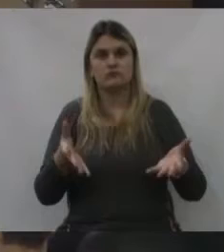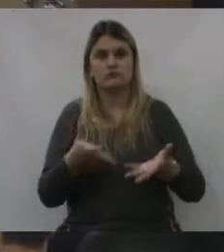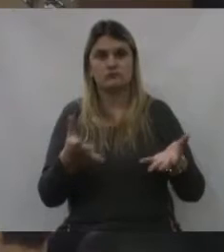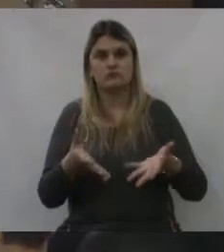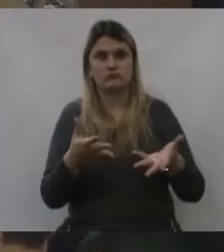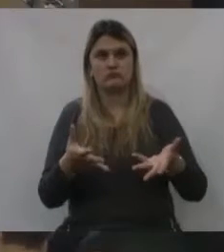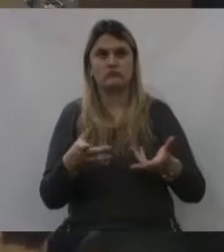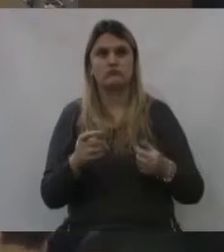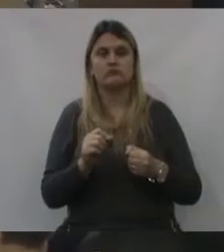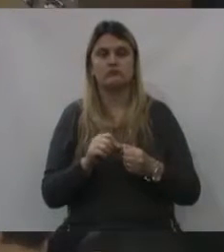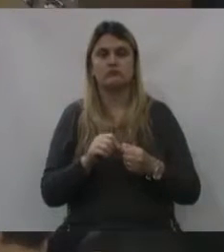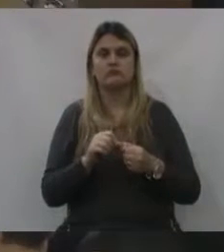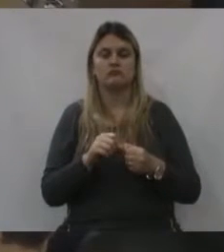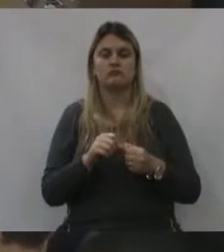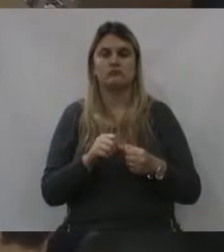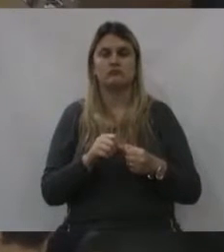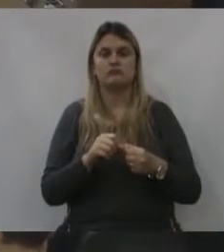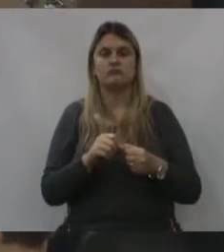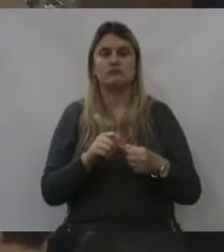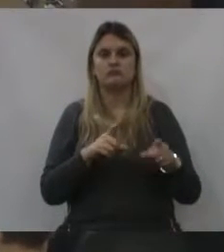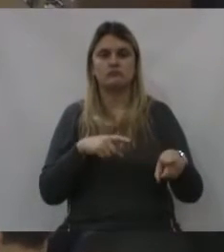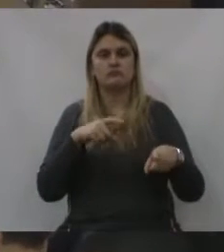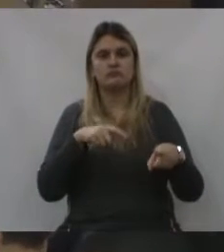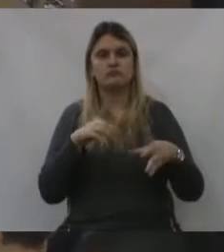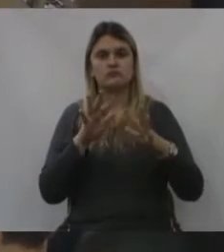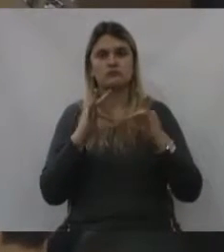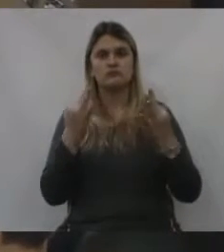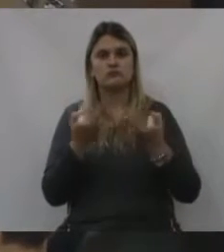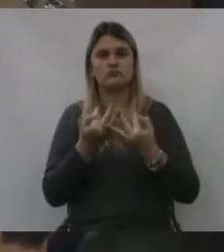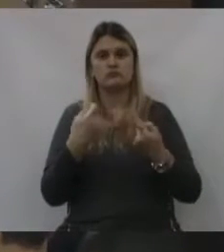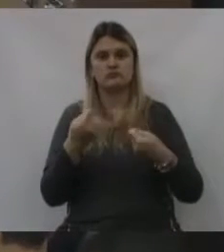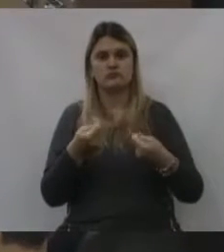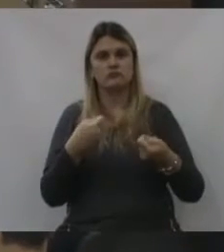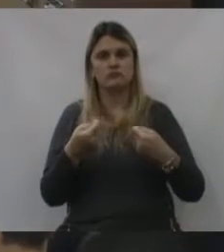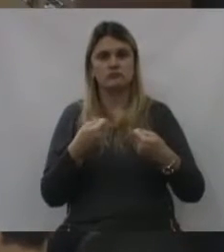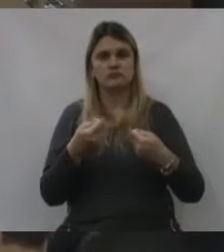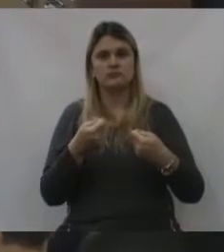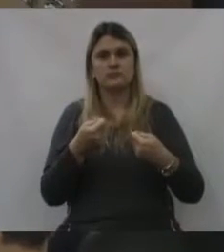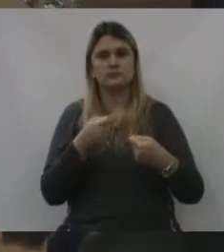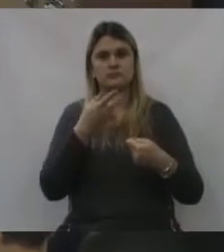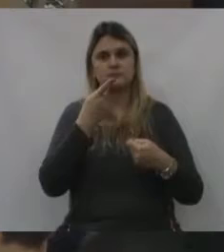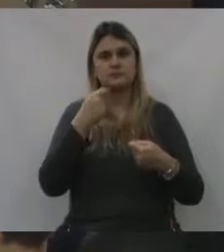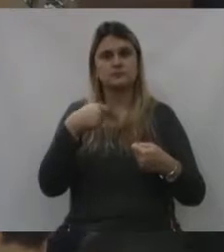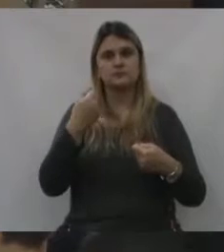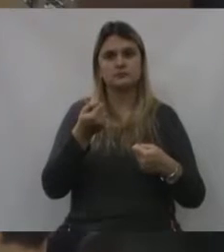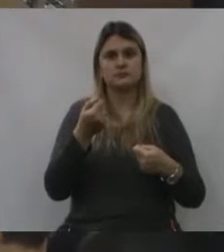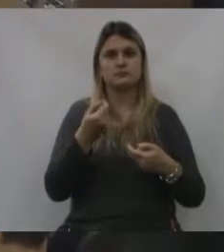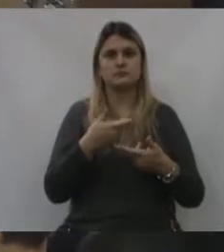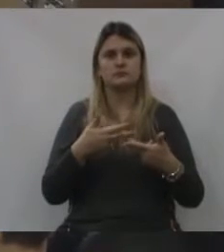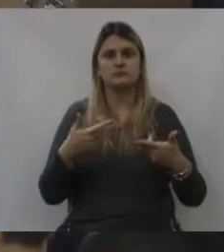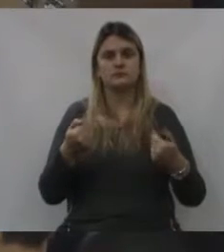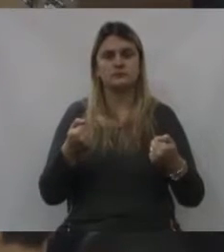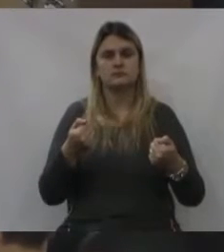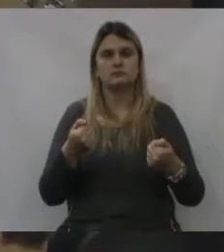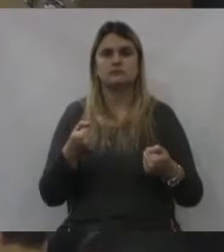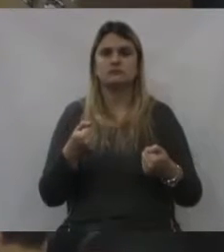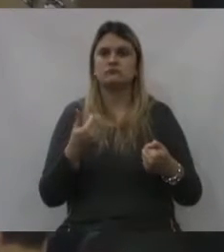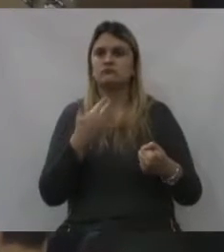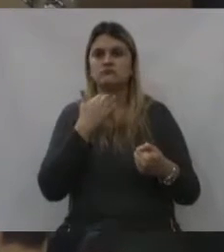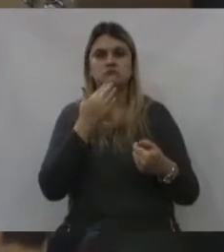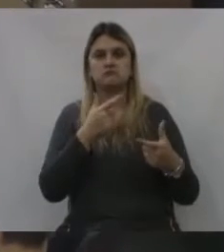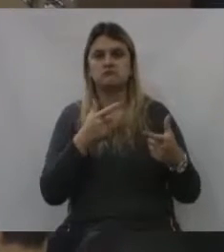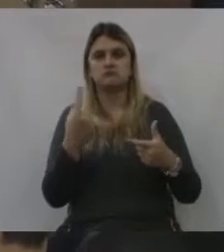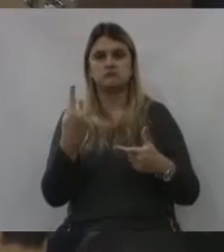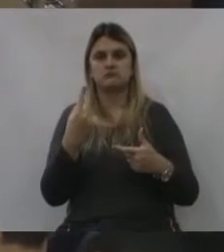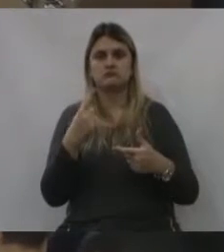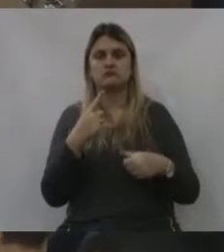iria incentivar, como queria movimentar mais a economia da agricultura familiar em relação a essa colocação